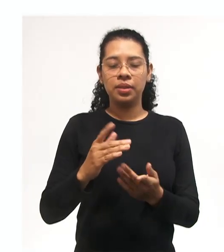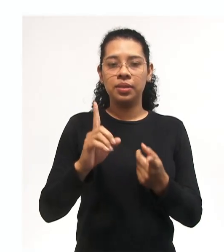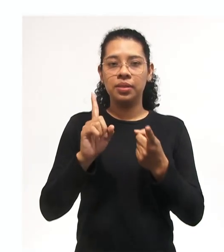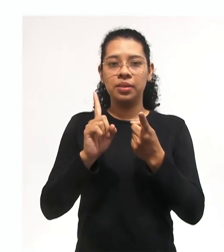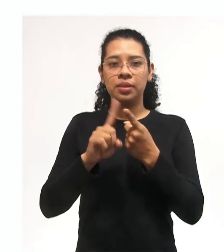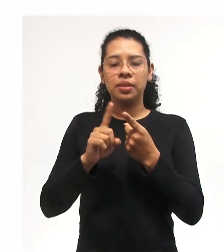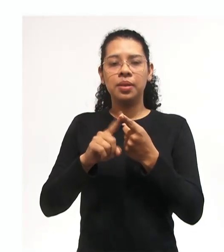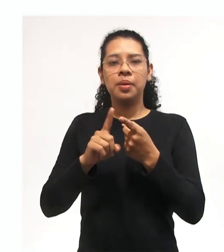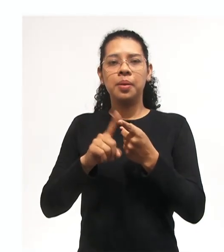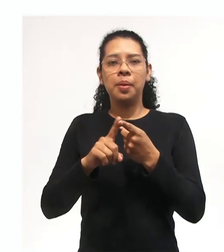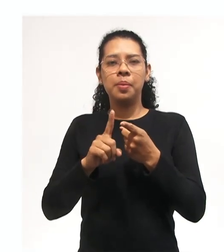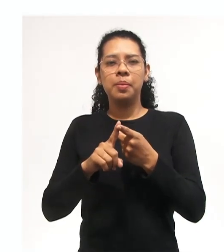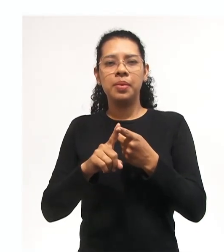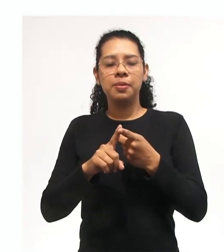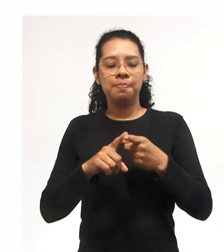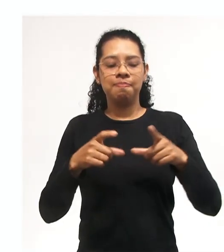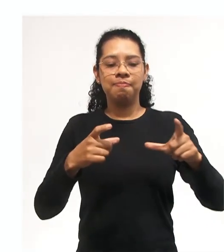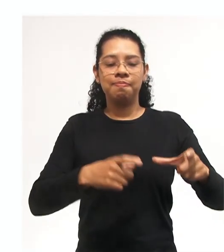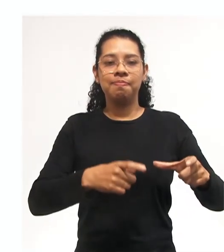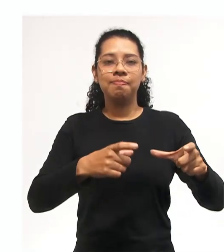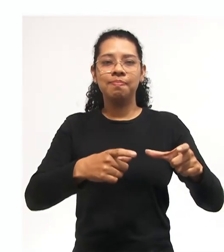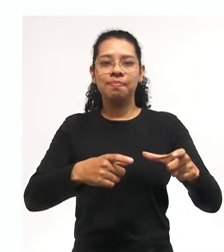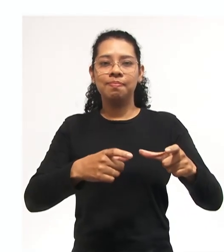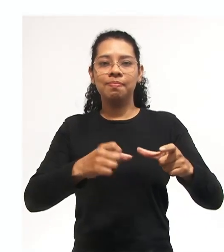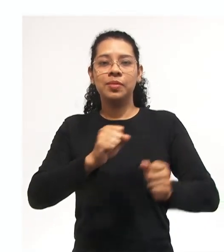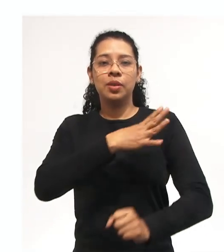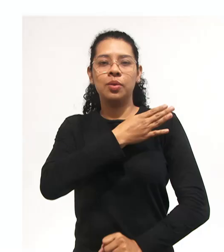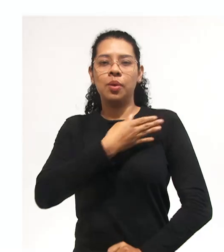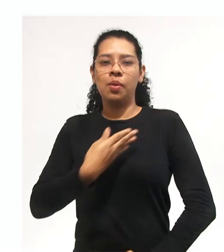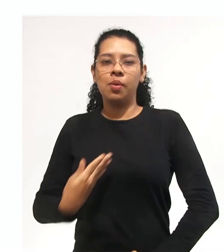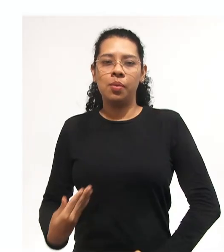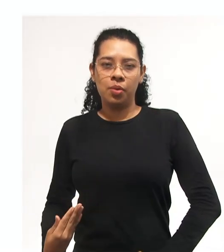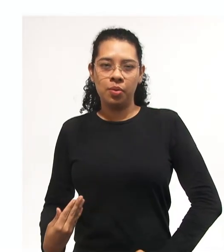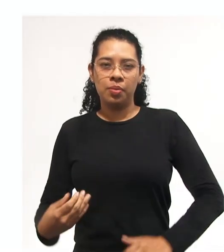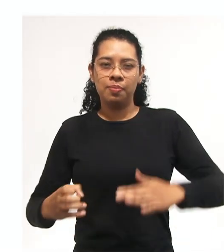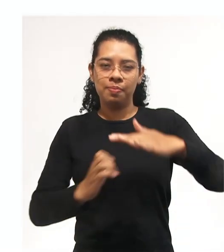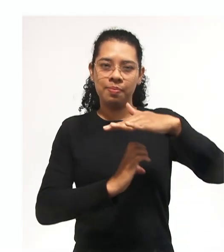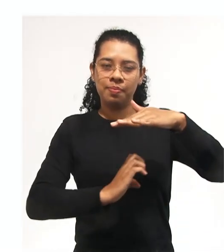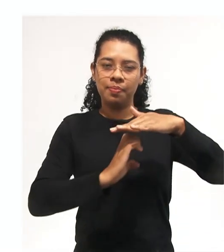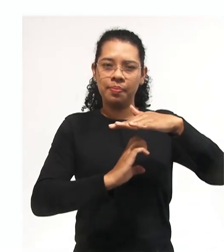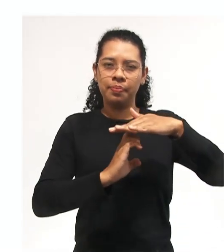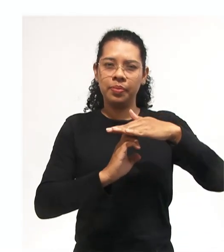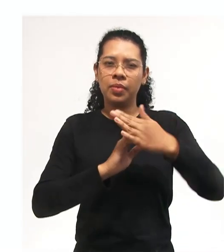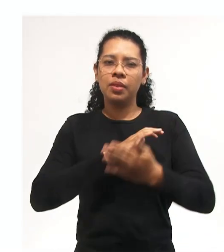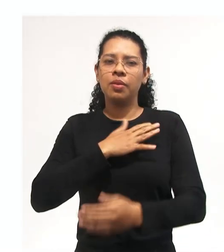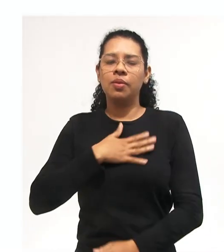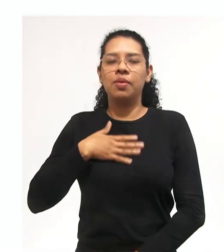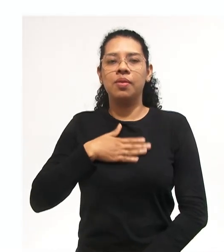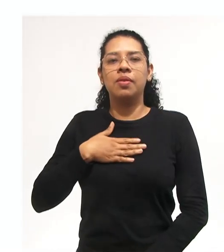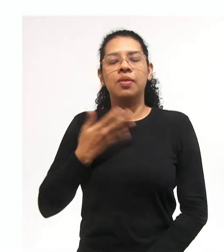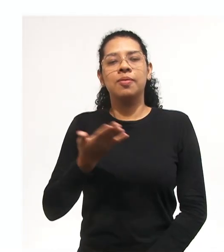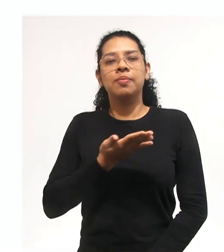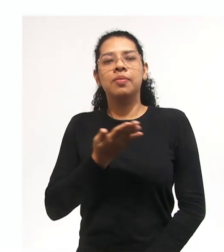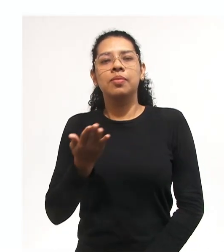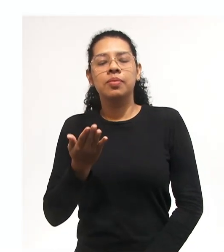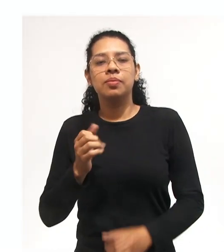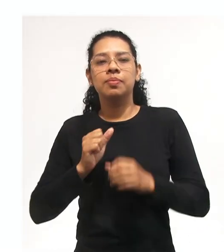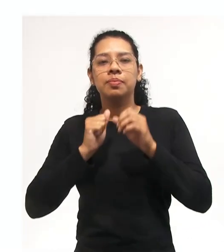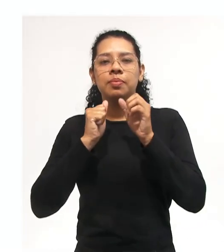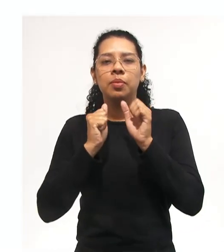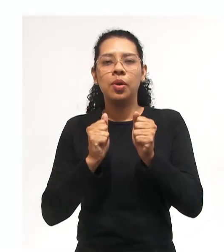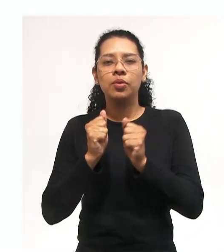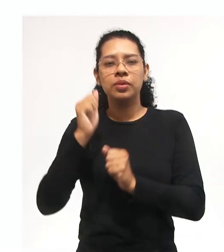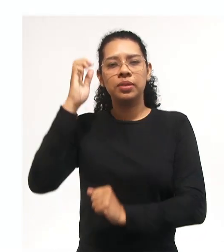da organização pública, que é o nosso foco, gostaria que vocês pensassem, refletissem comigo quem é o servidor